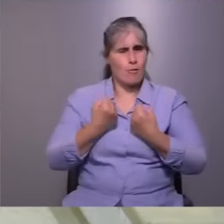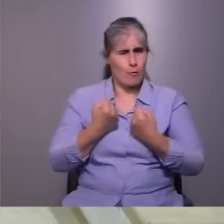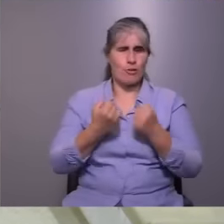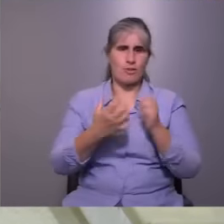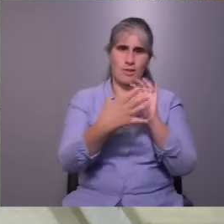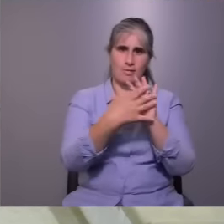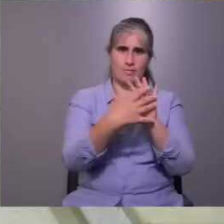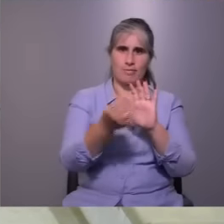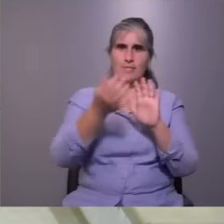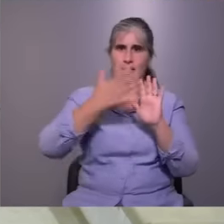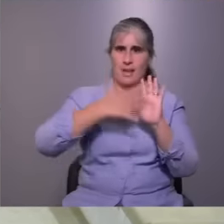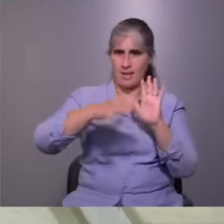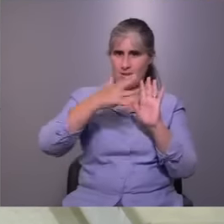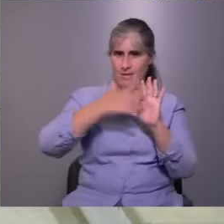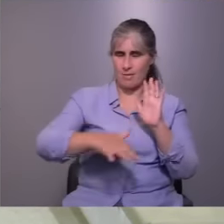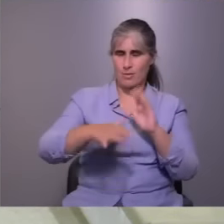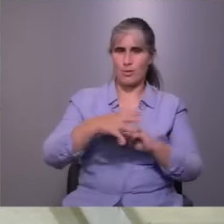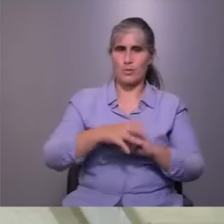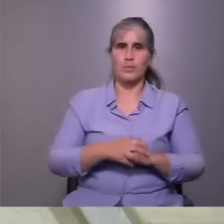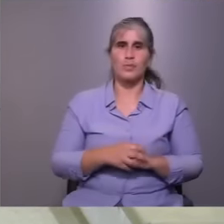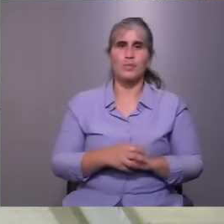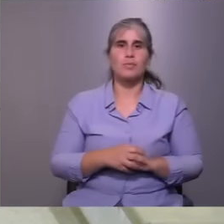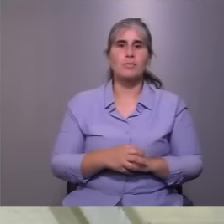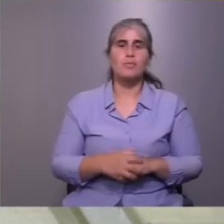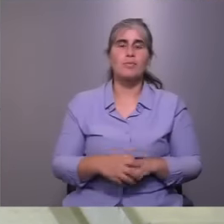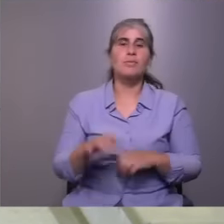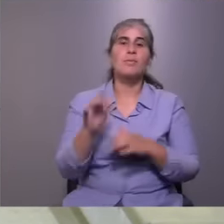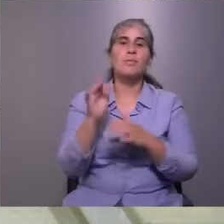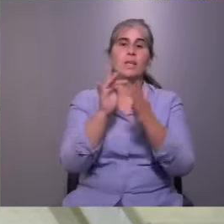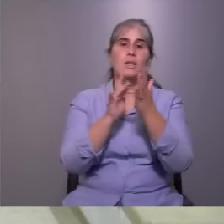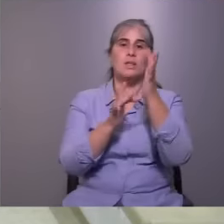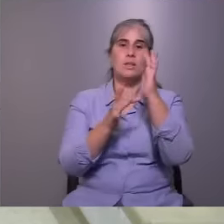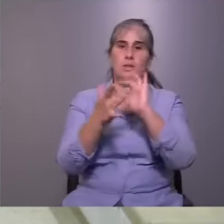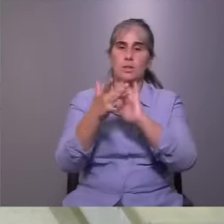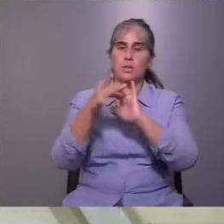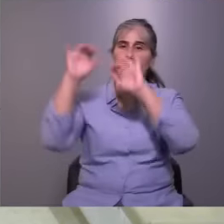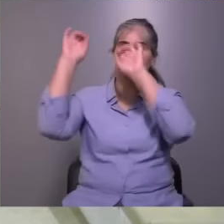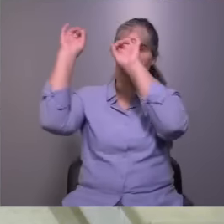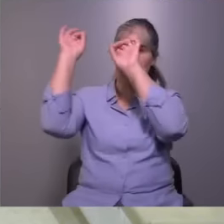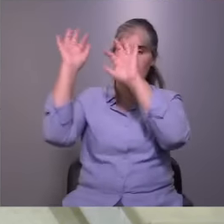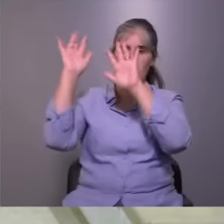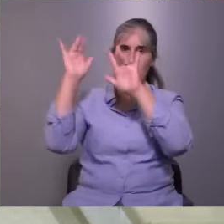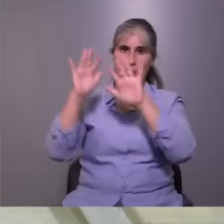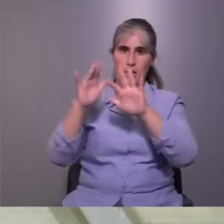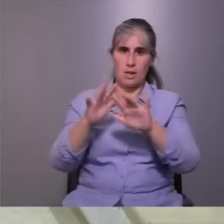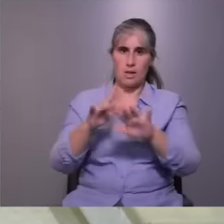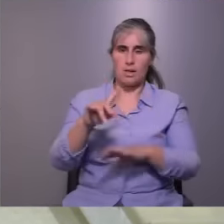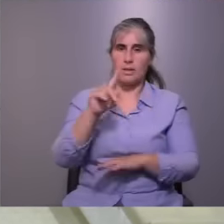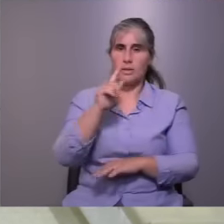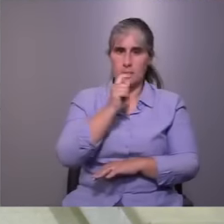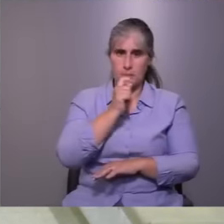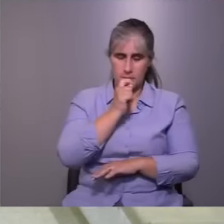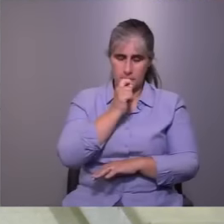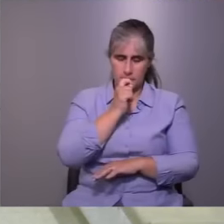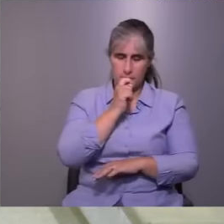pascal nos nossos lábios. Cantamos com voz viva: Lumen Christi, Amen,